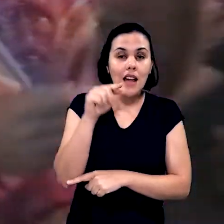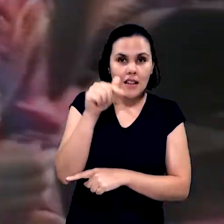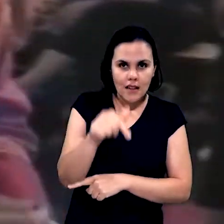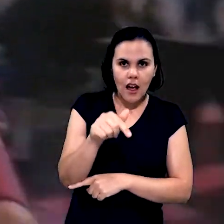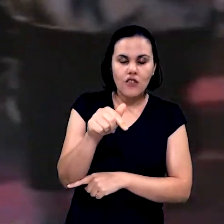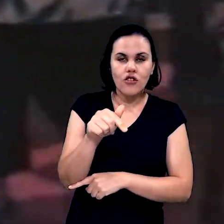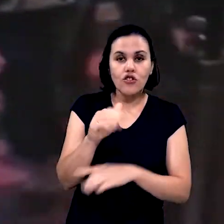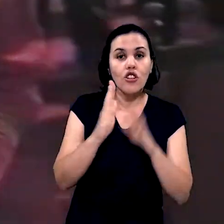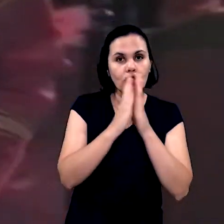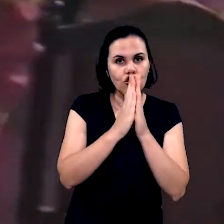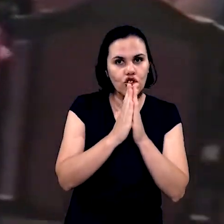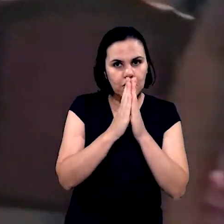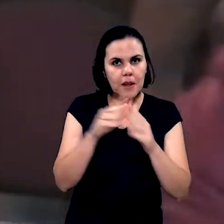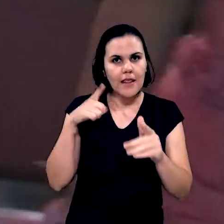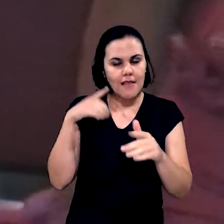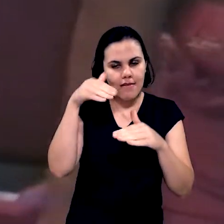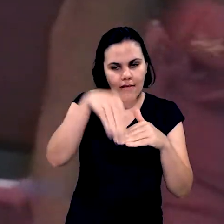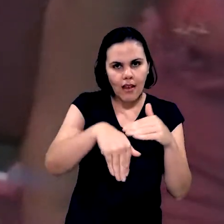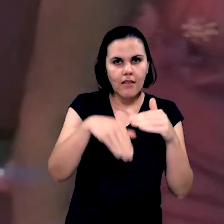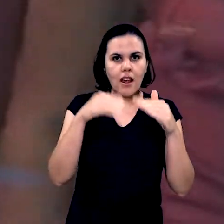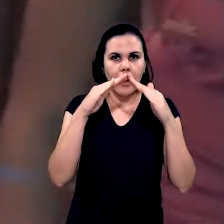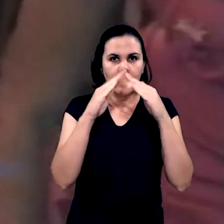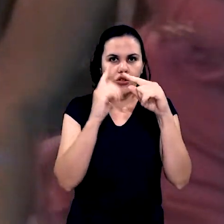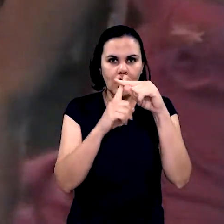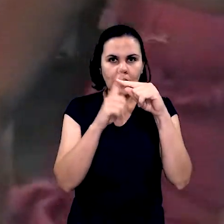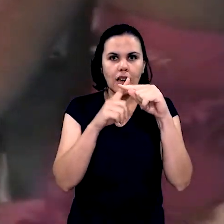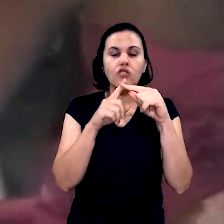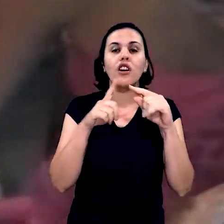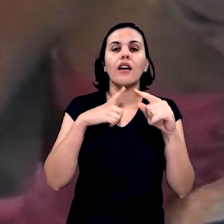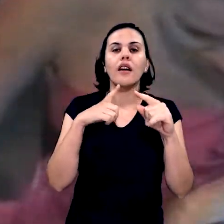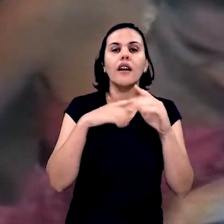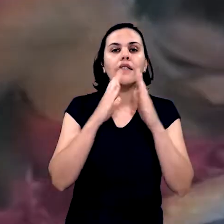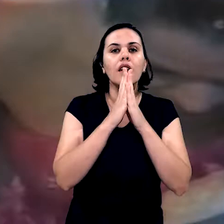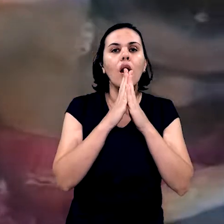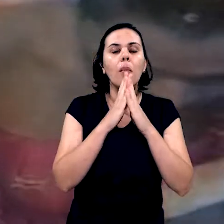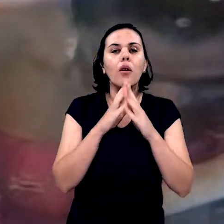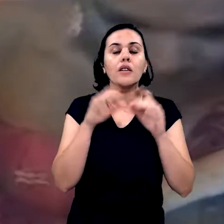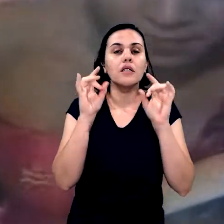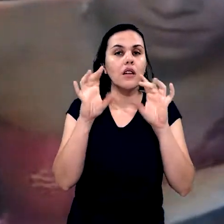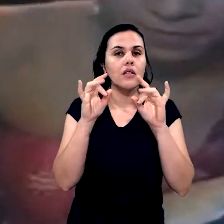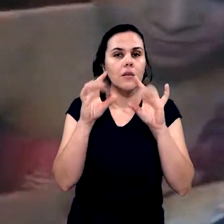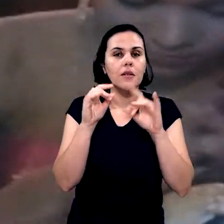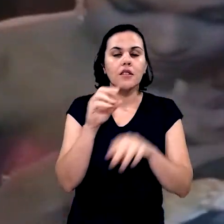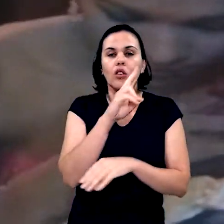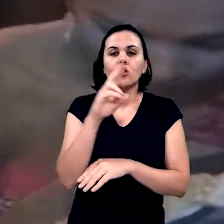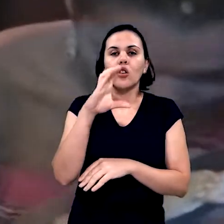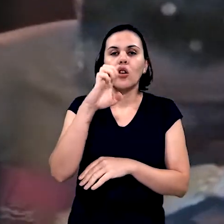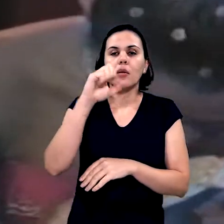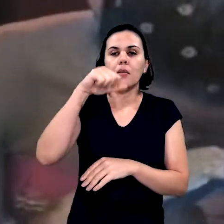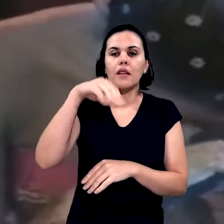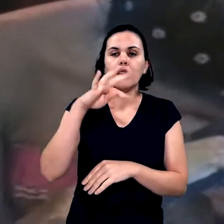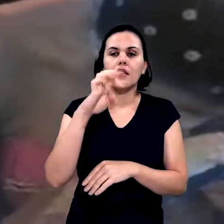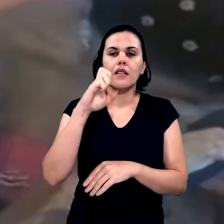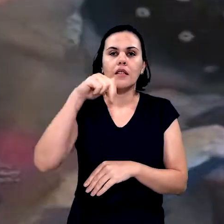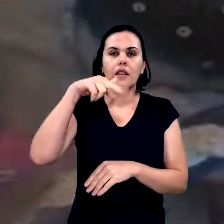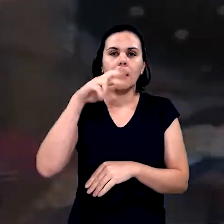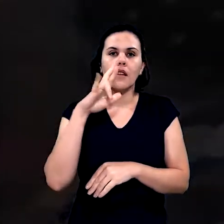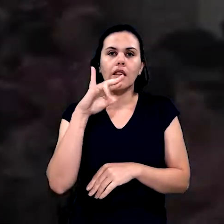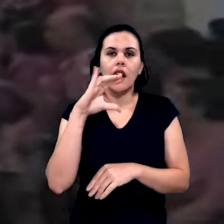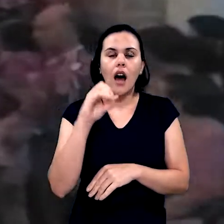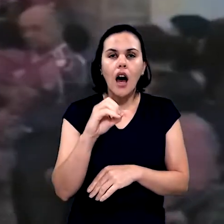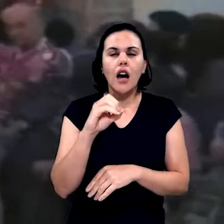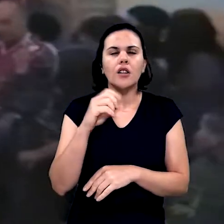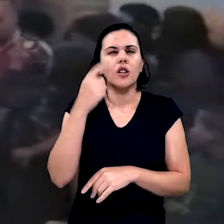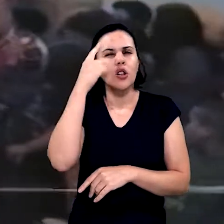de celebrações, de missa, com uma oração especial, que chama-se setenário, onde é refletido a